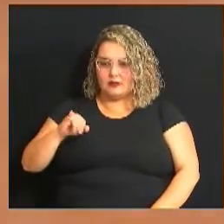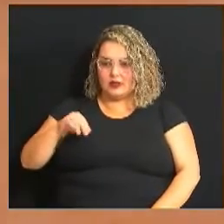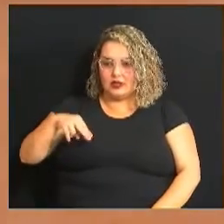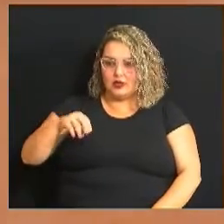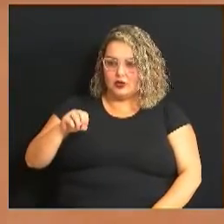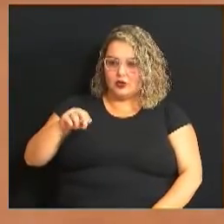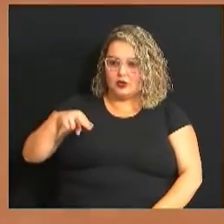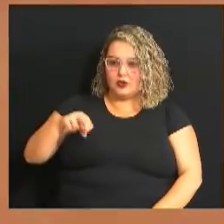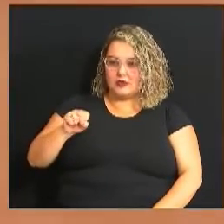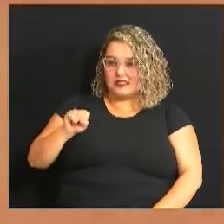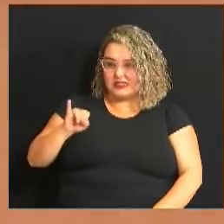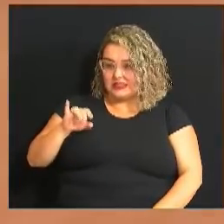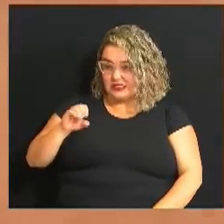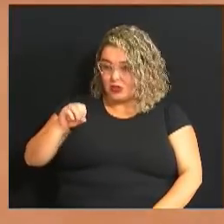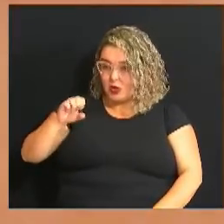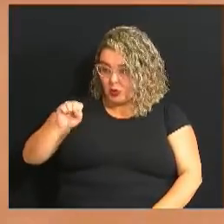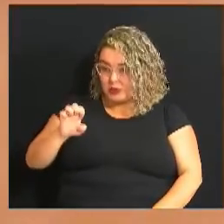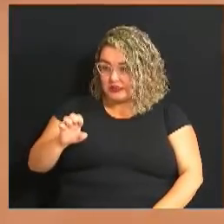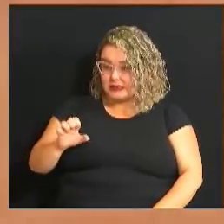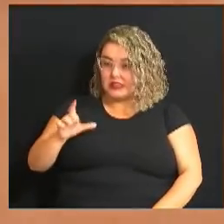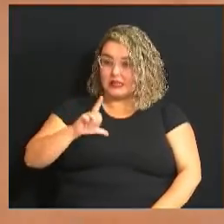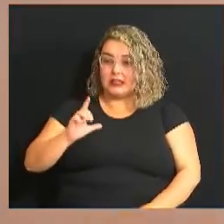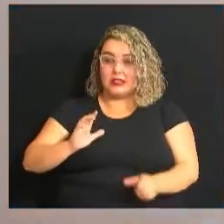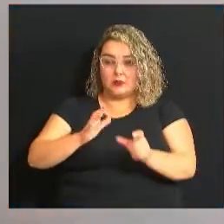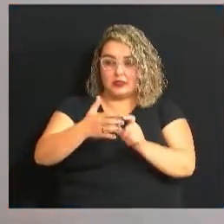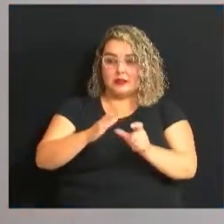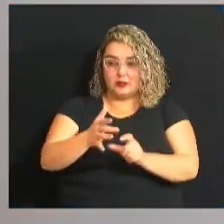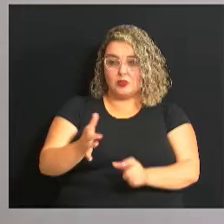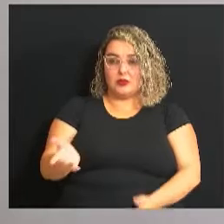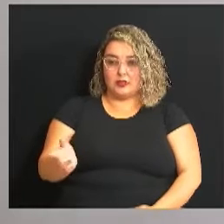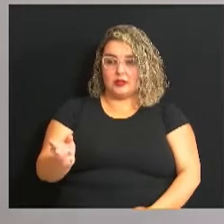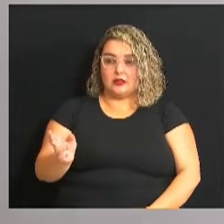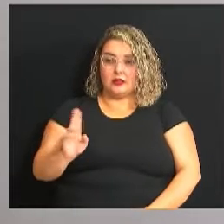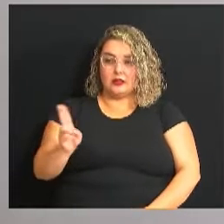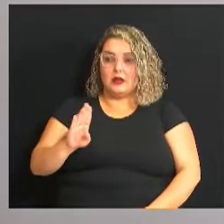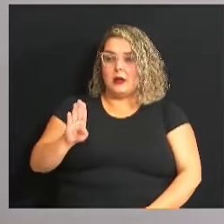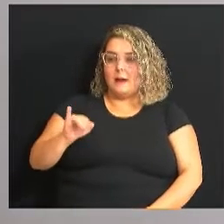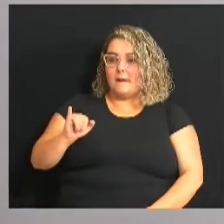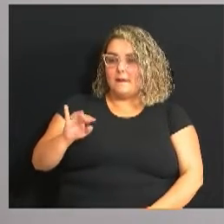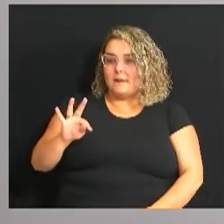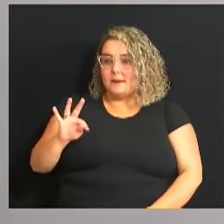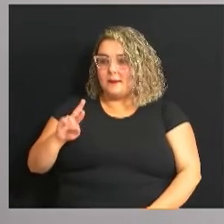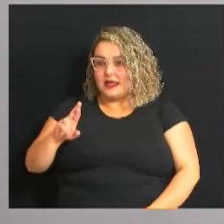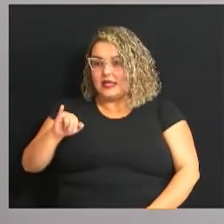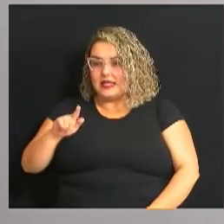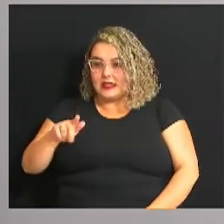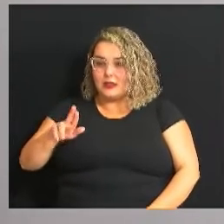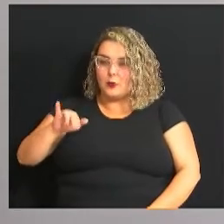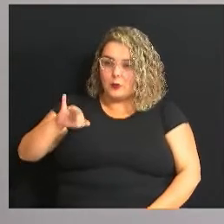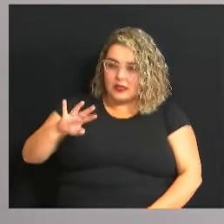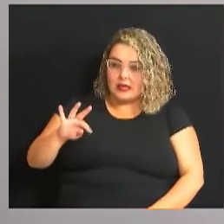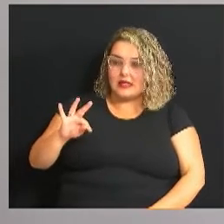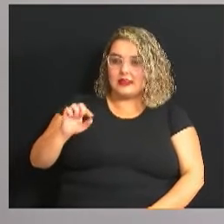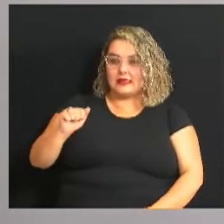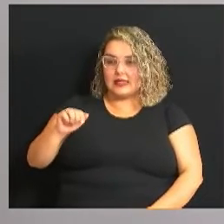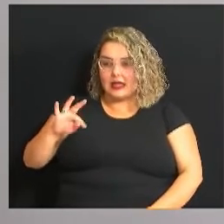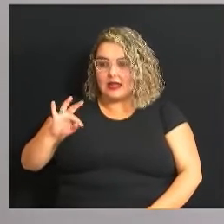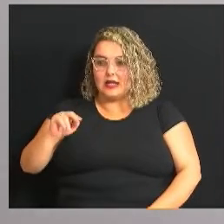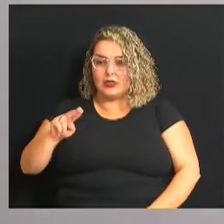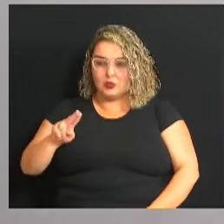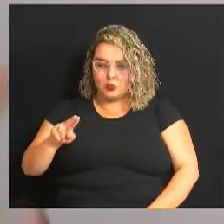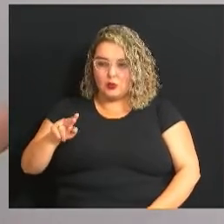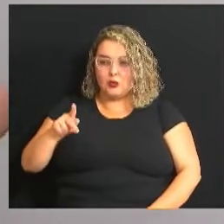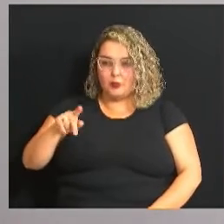Lutzomia longipalpis, mas ele tem vários nomes dependendo da região, birigui, tatuquira, né? Mosquito palha. Então,